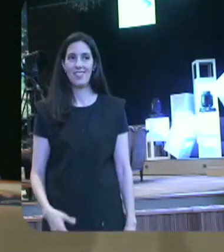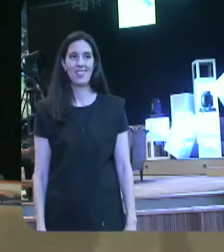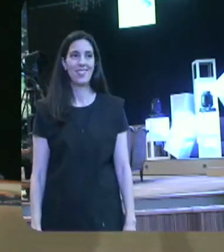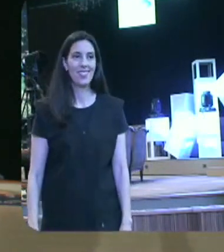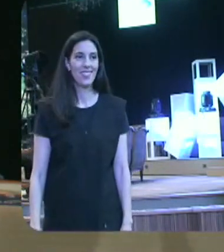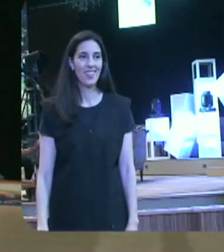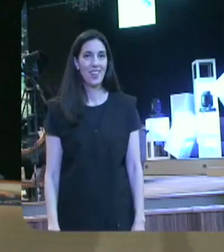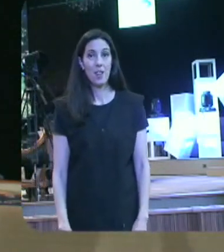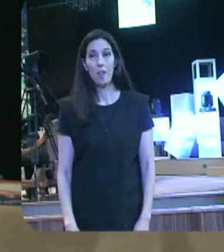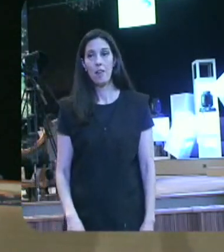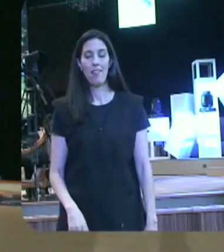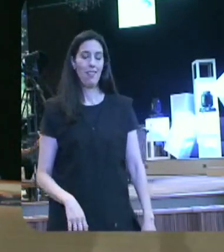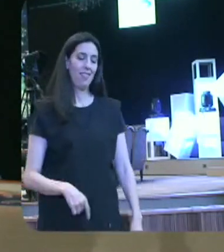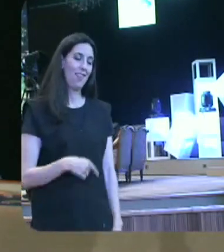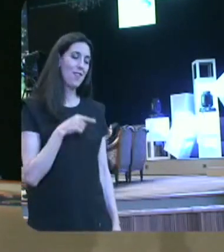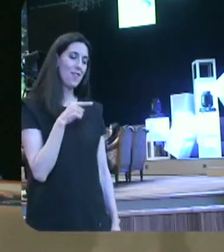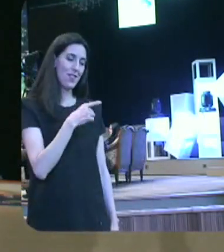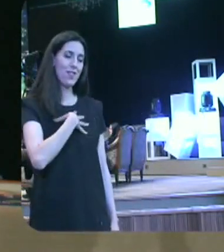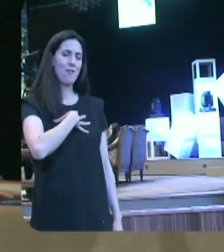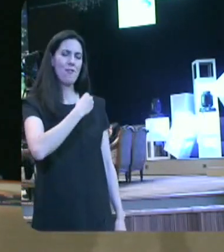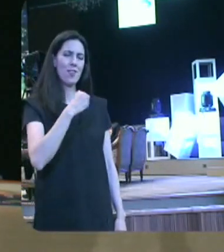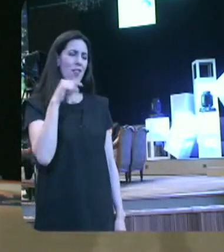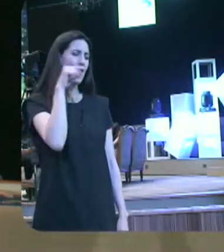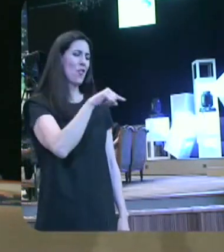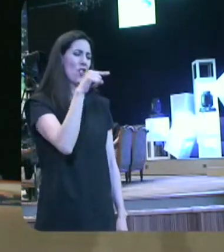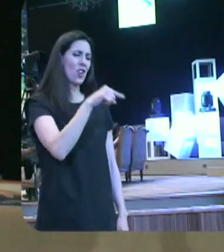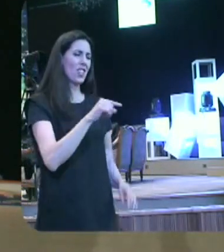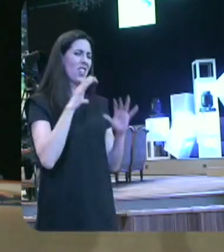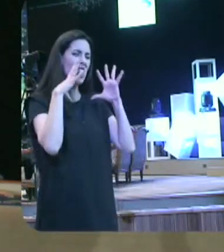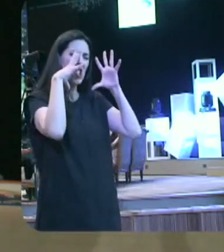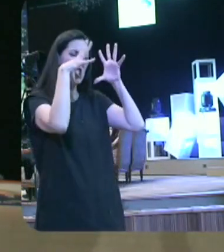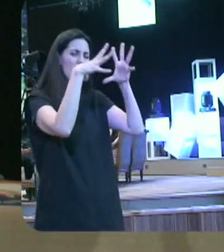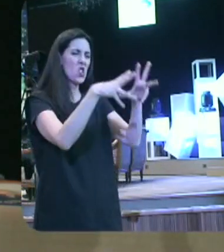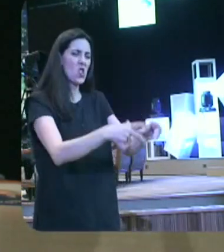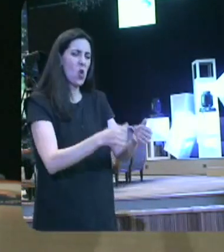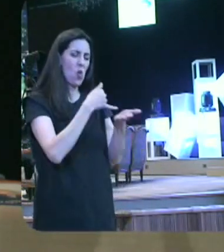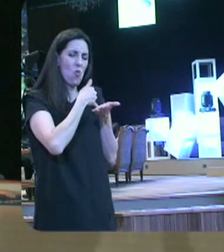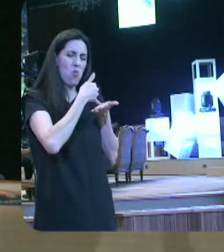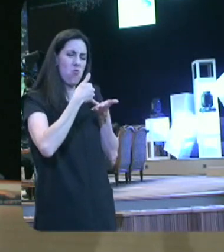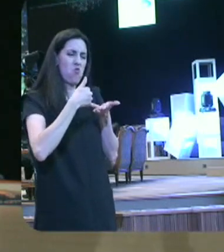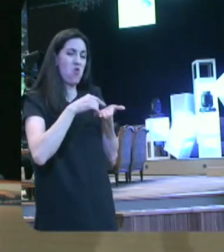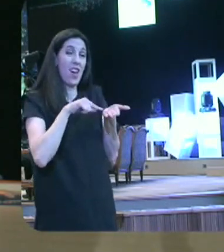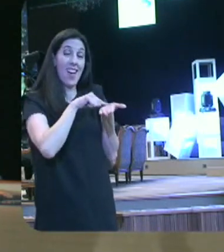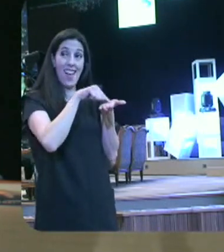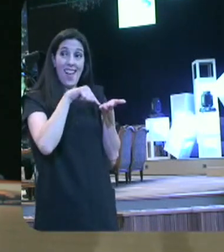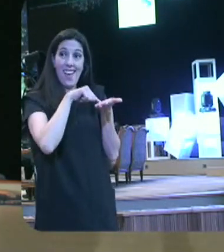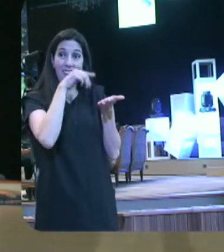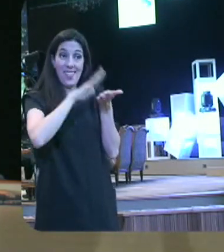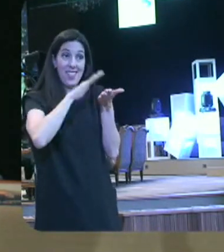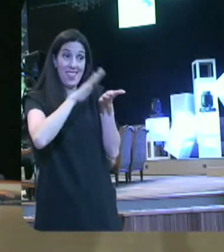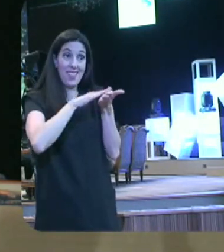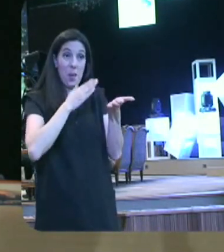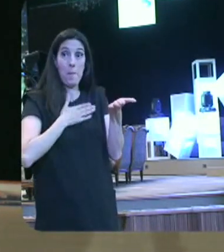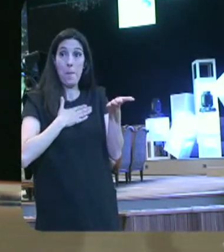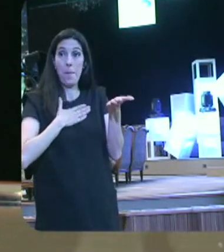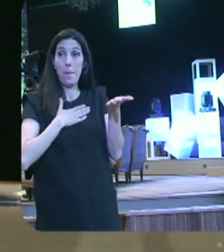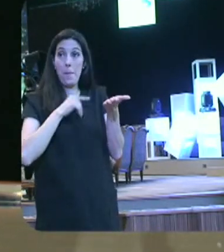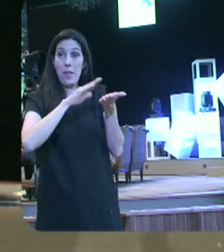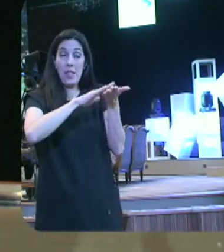você inteiro está nas palmas das minhas mãos. Sou eu quem